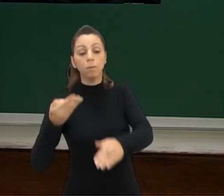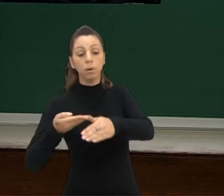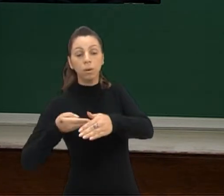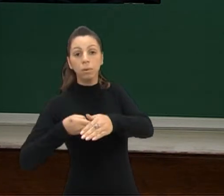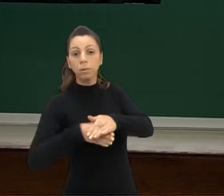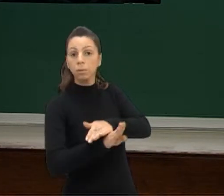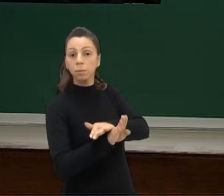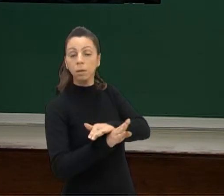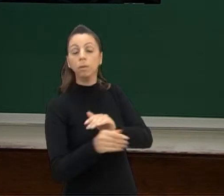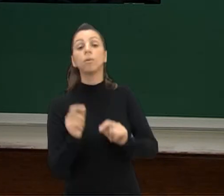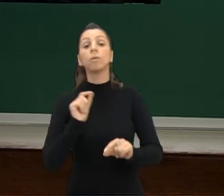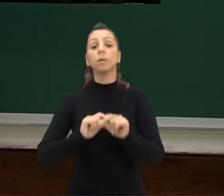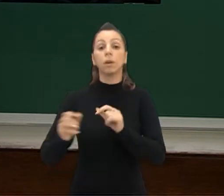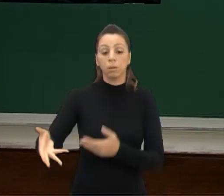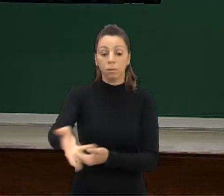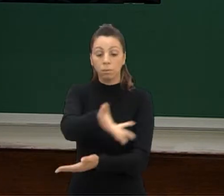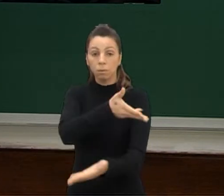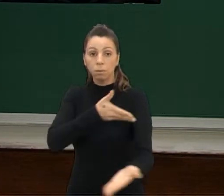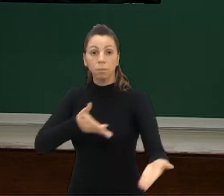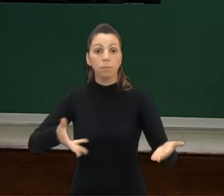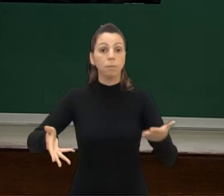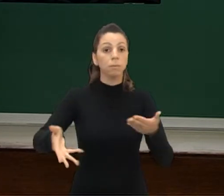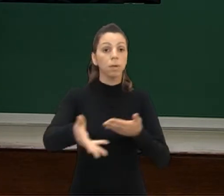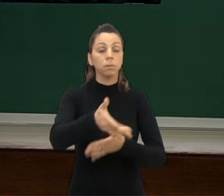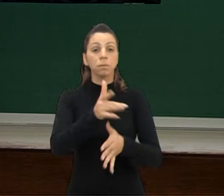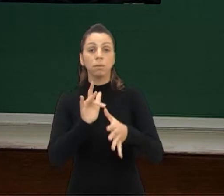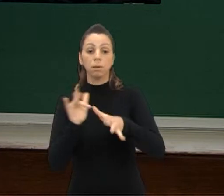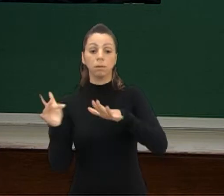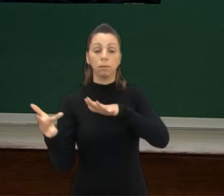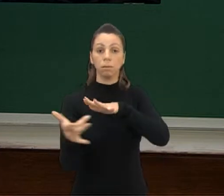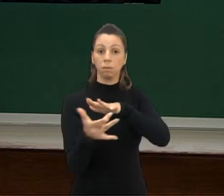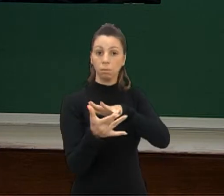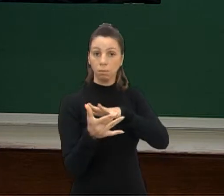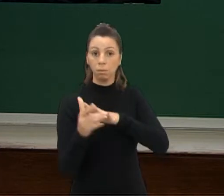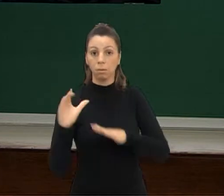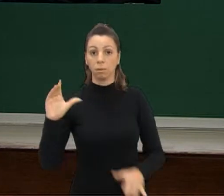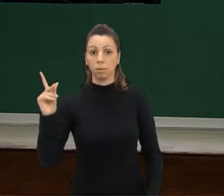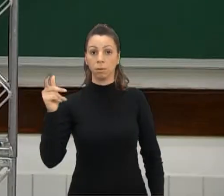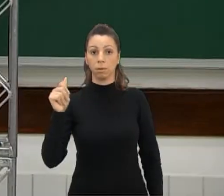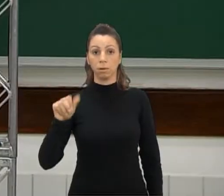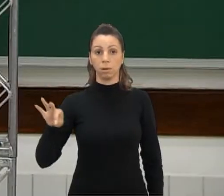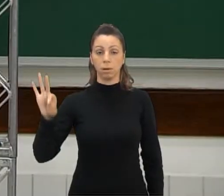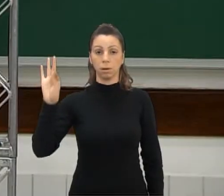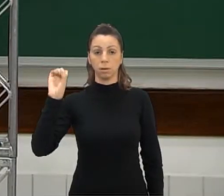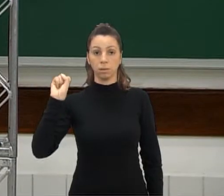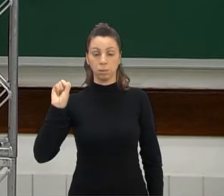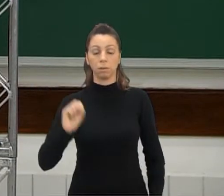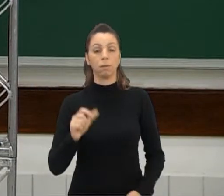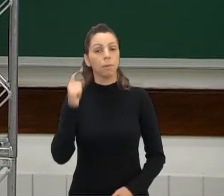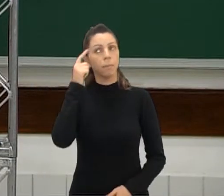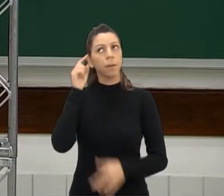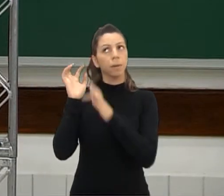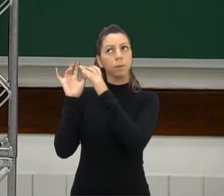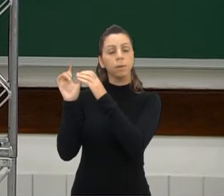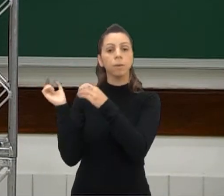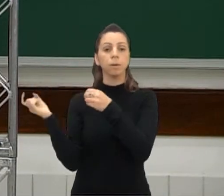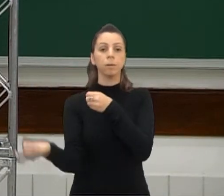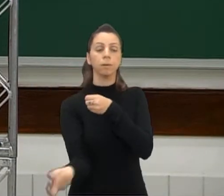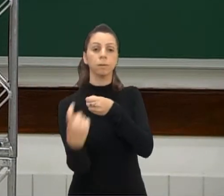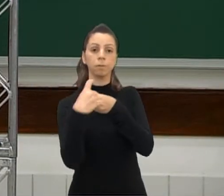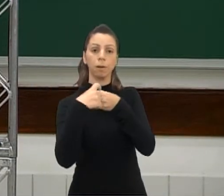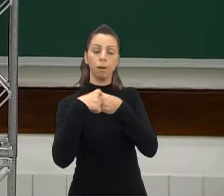costumamos compartilhar nas redes, nos chats principalmente? Pense um pouquinho e eu já